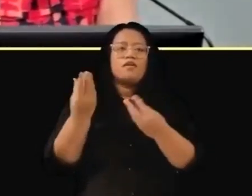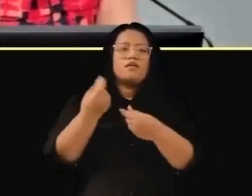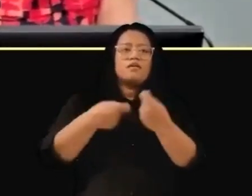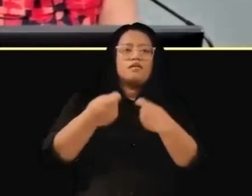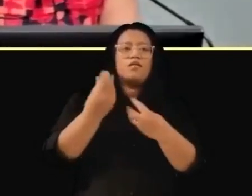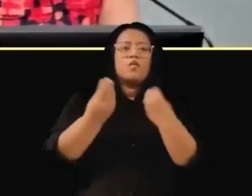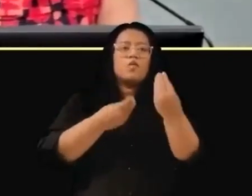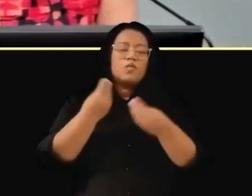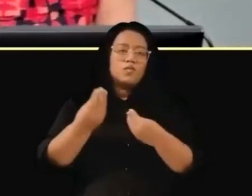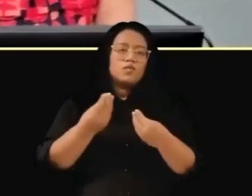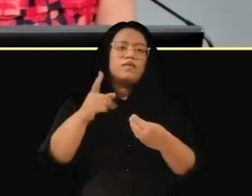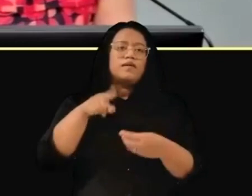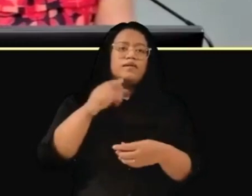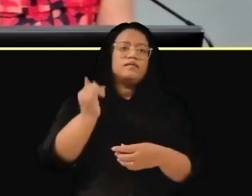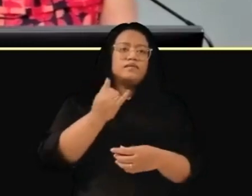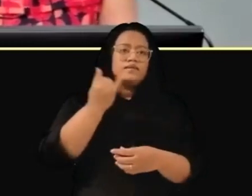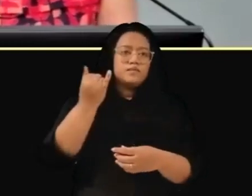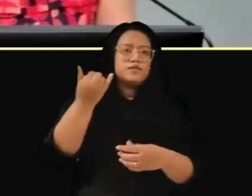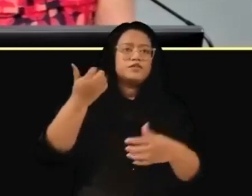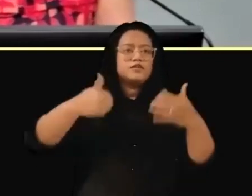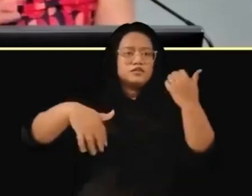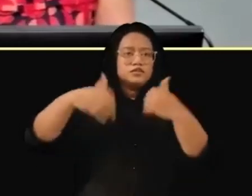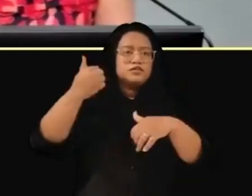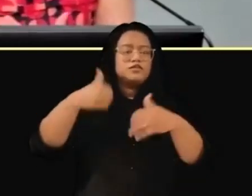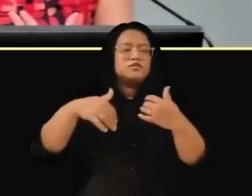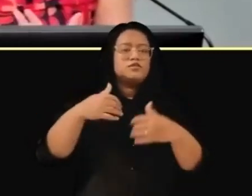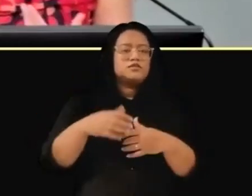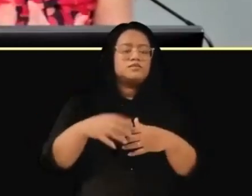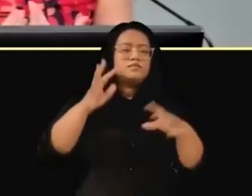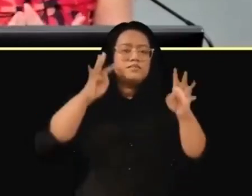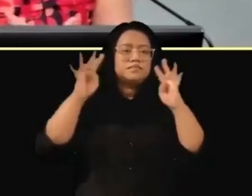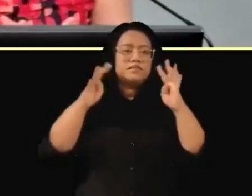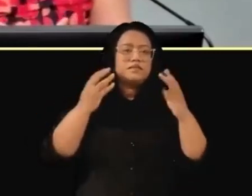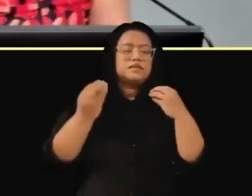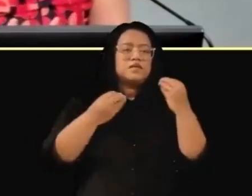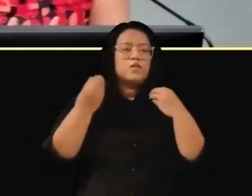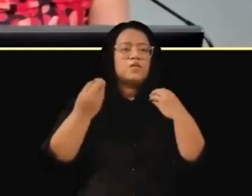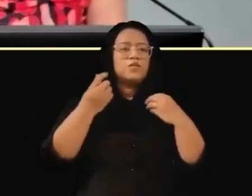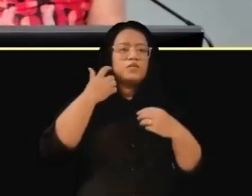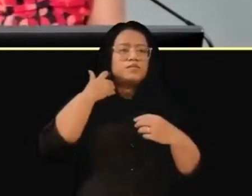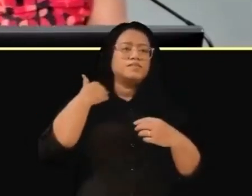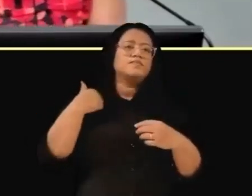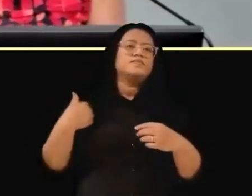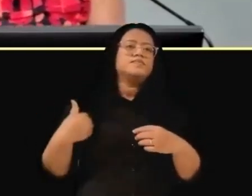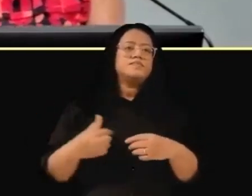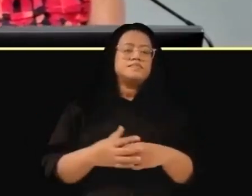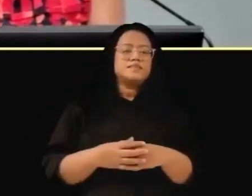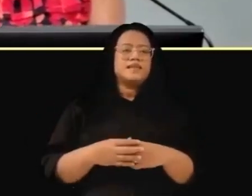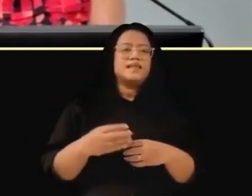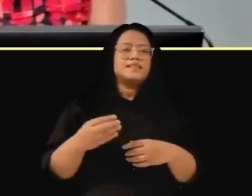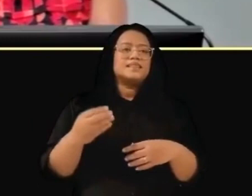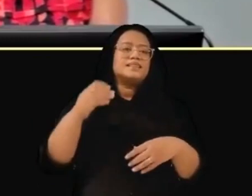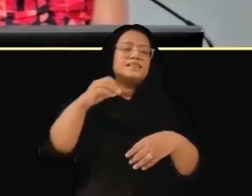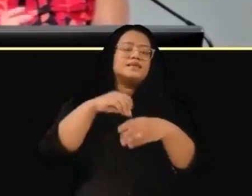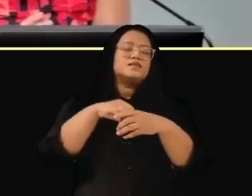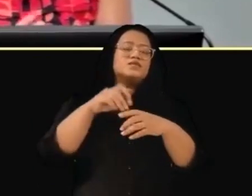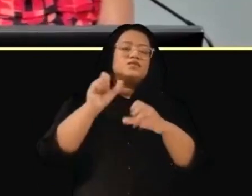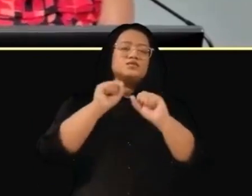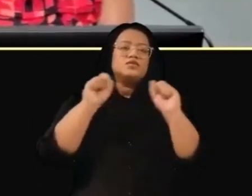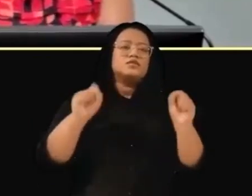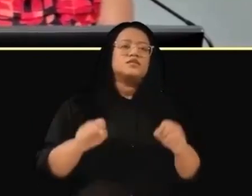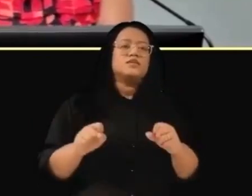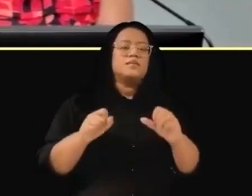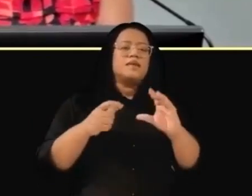nós temos que falar de como, então, é possível a gente pensar dentro de um sistema capitalista em